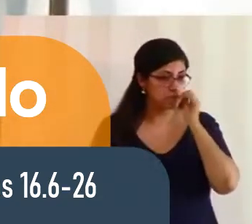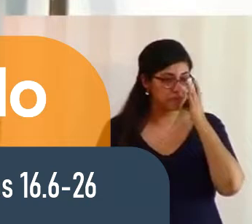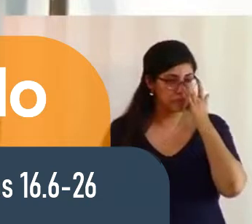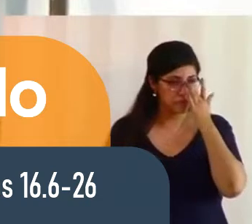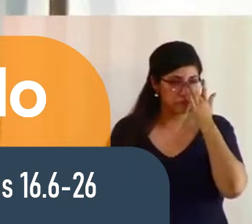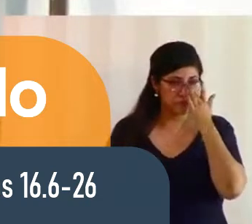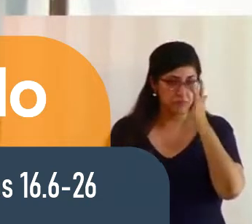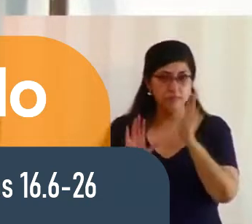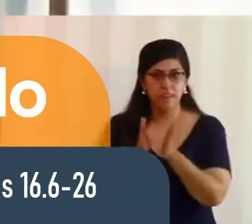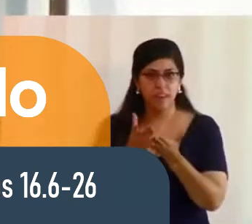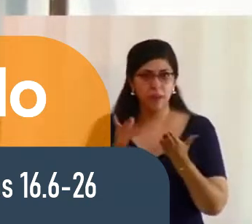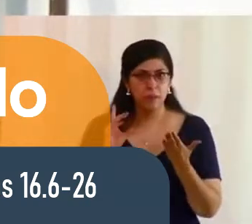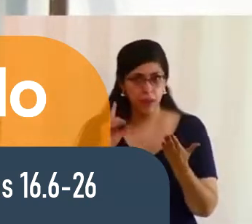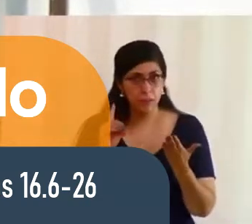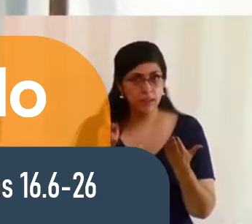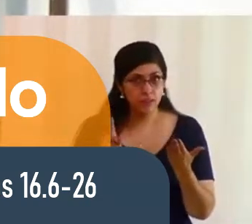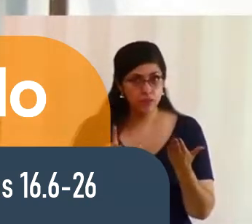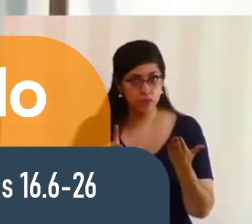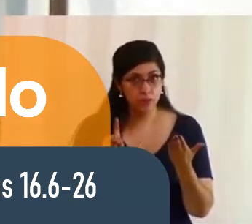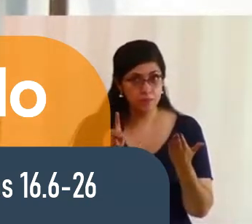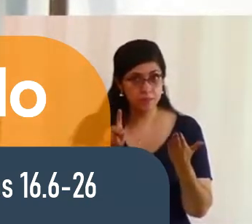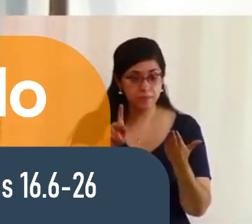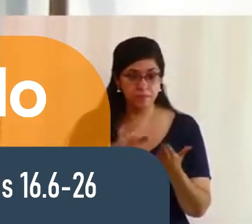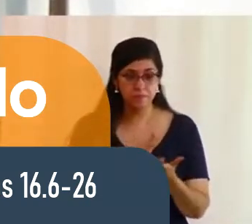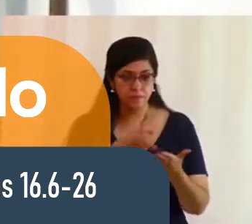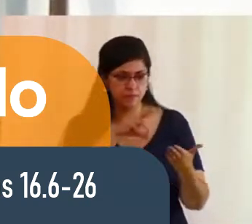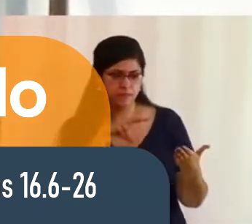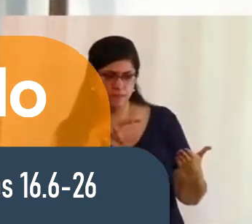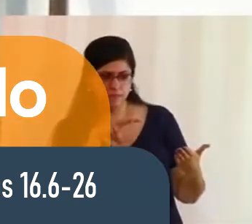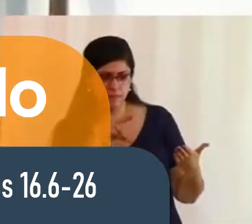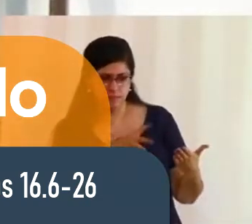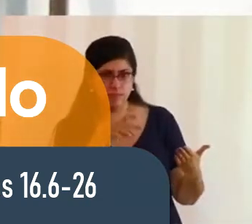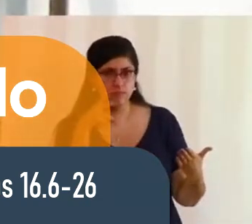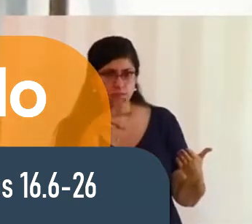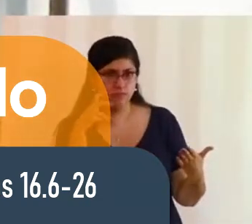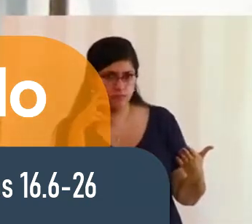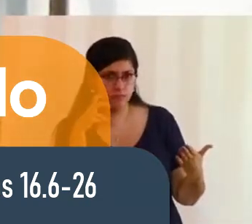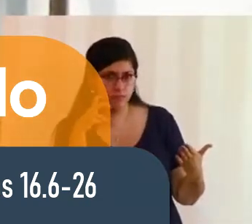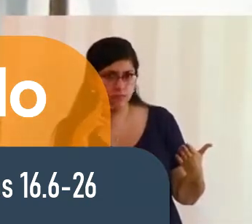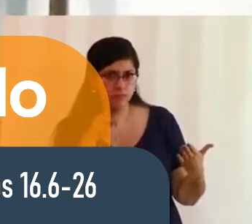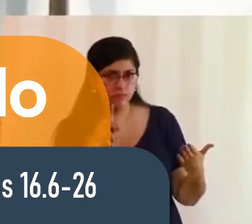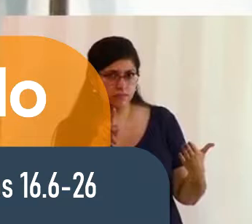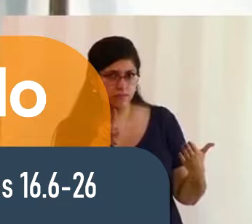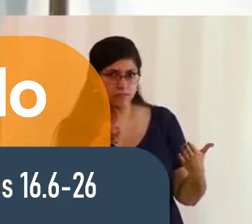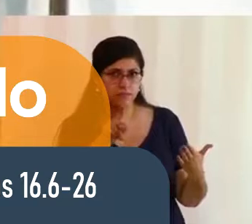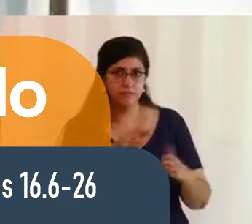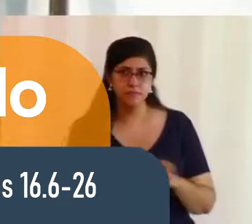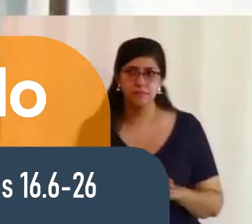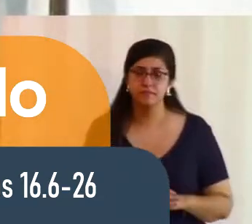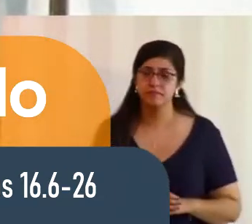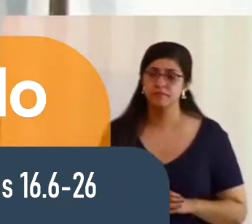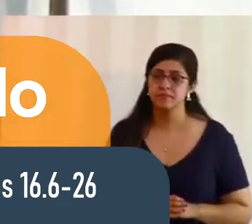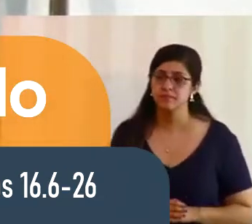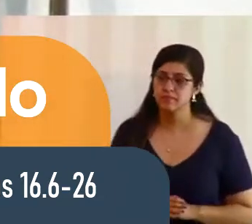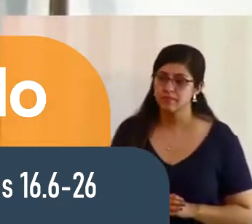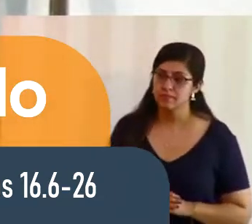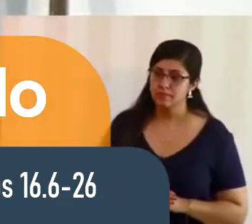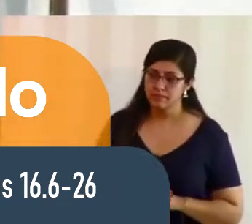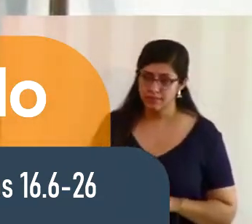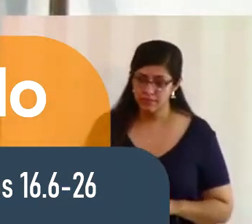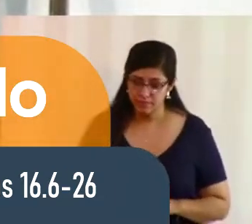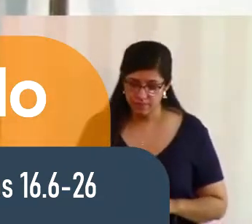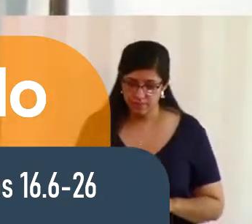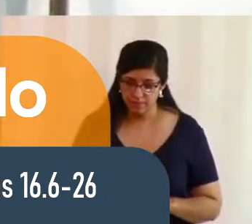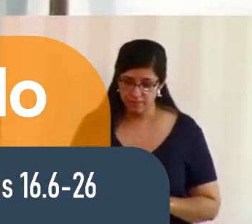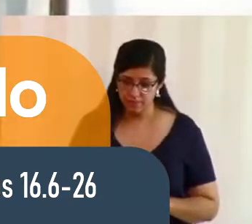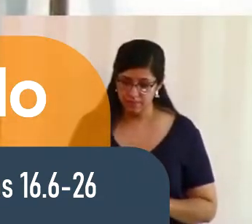você mantenha a sua Bíblia aberta ou ligada nesta passagem para ir acompanhando a exposição da